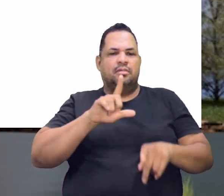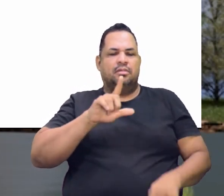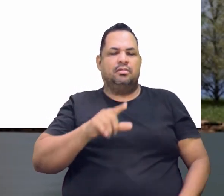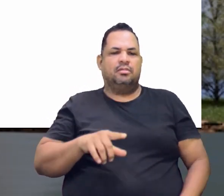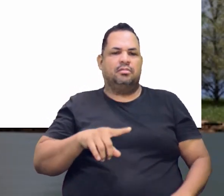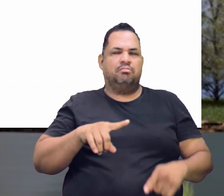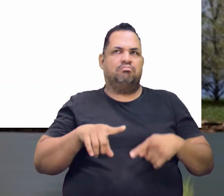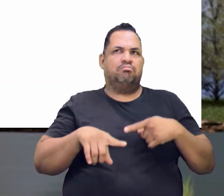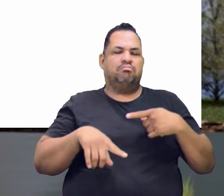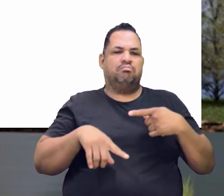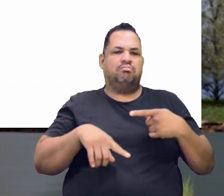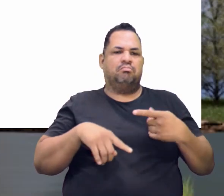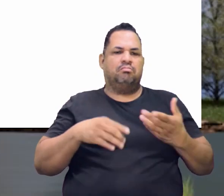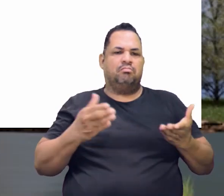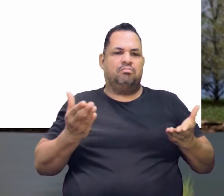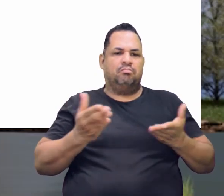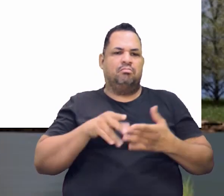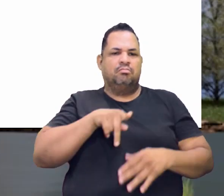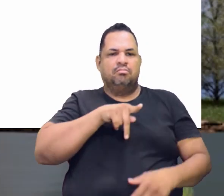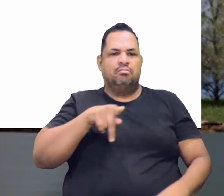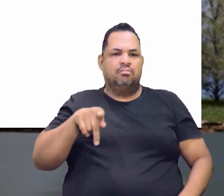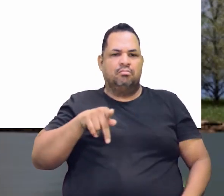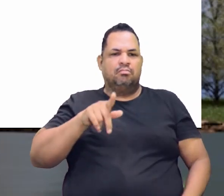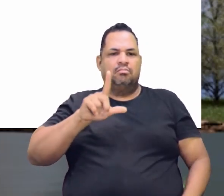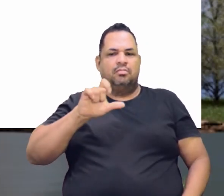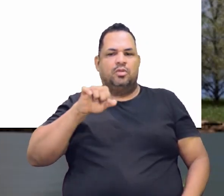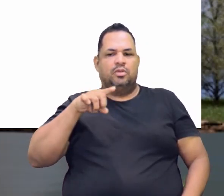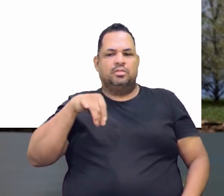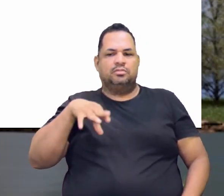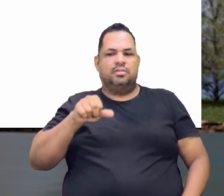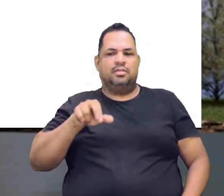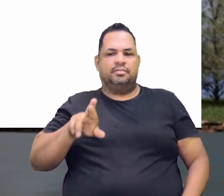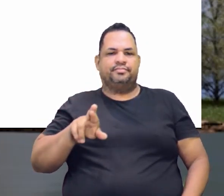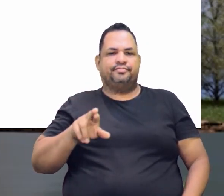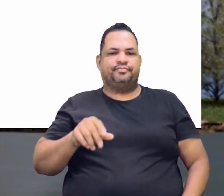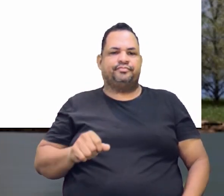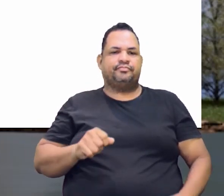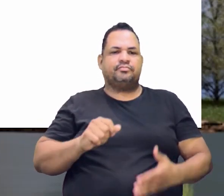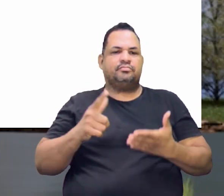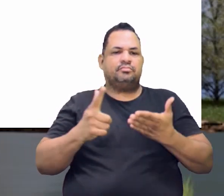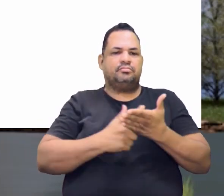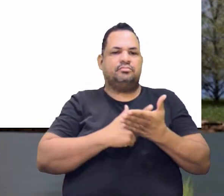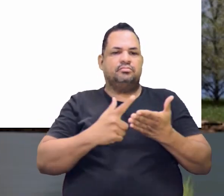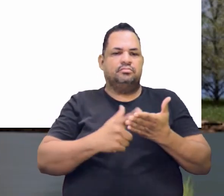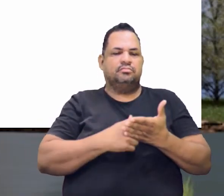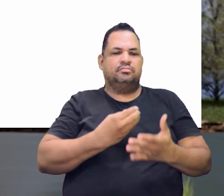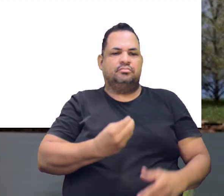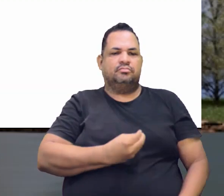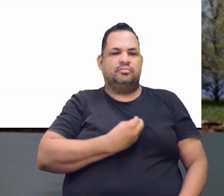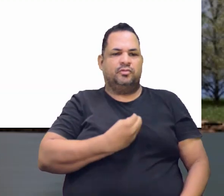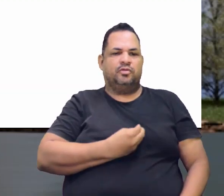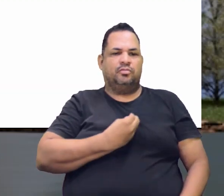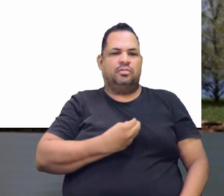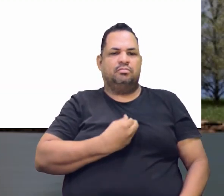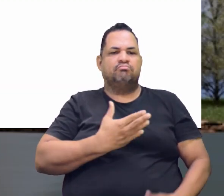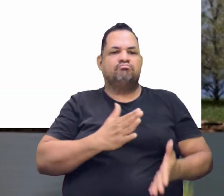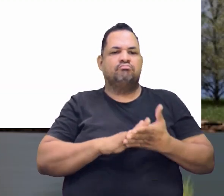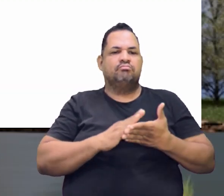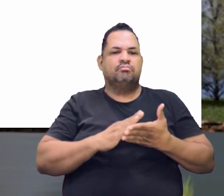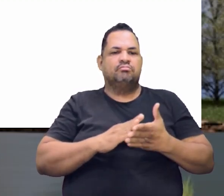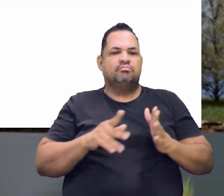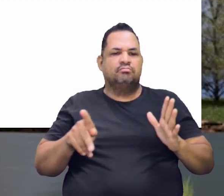Holter e agora o professor Lorismar. Minha obra é Rondon, uma vida dedicada ao